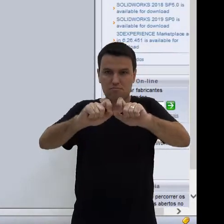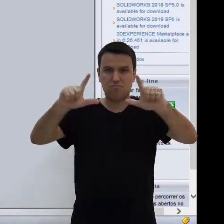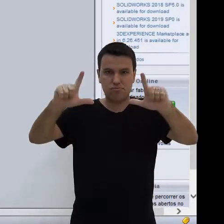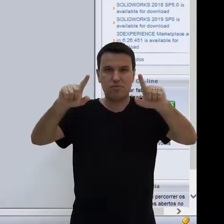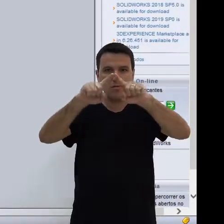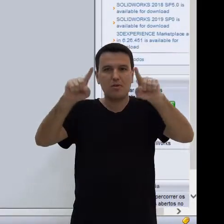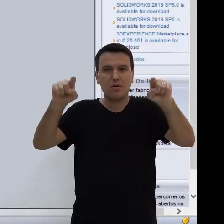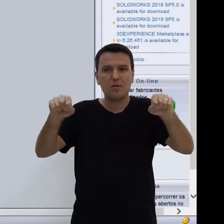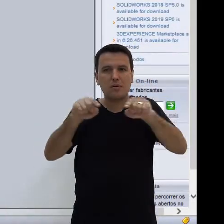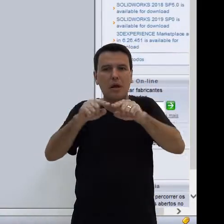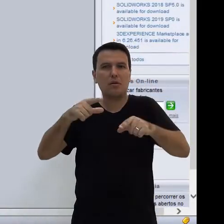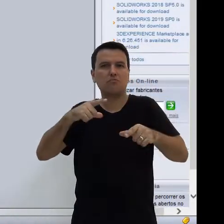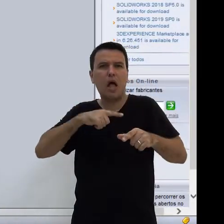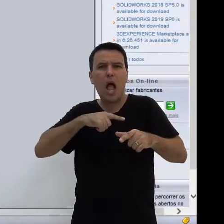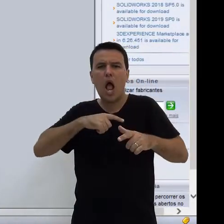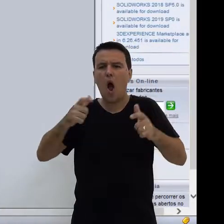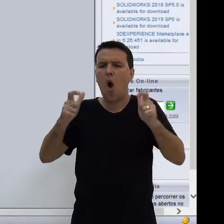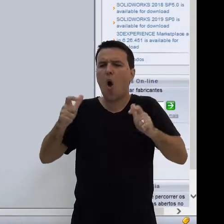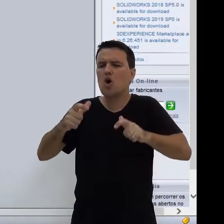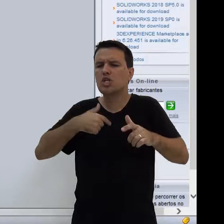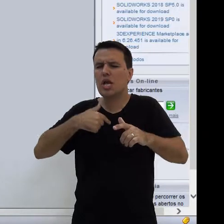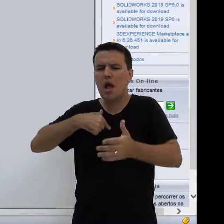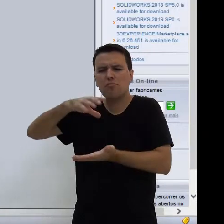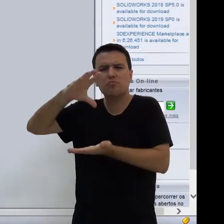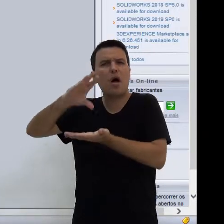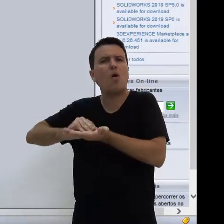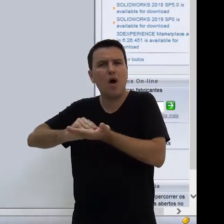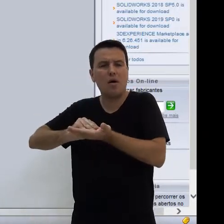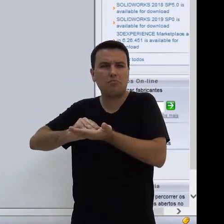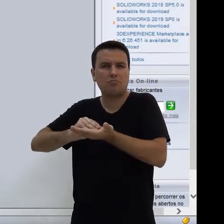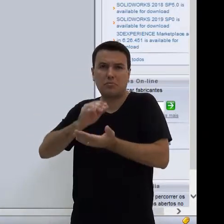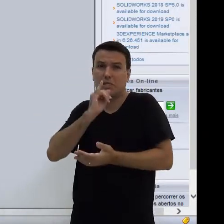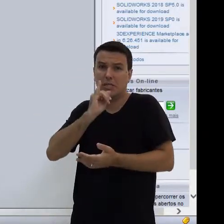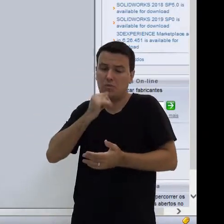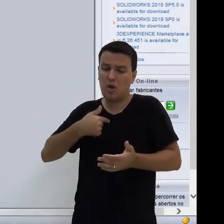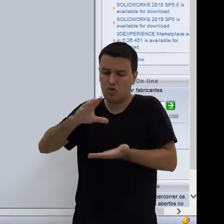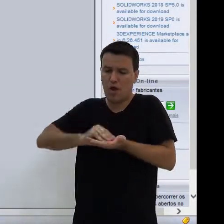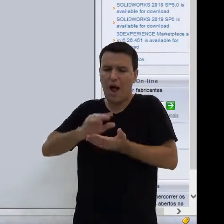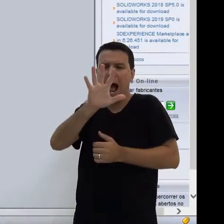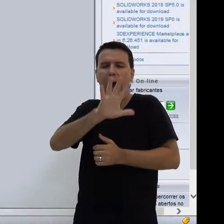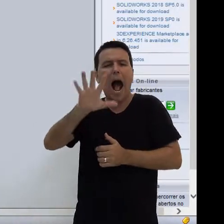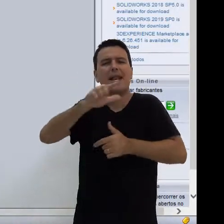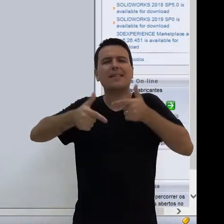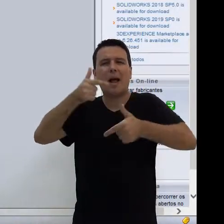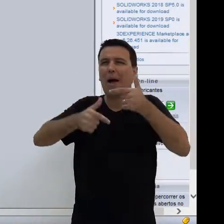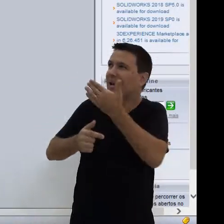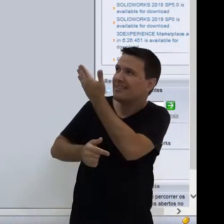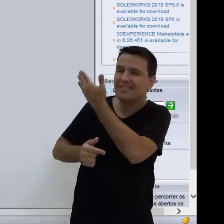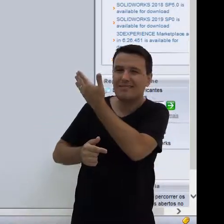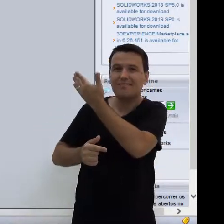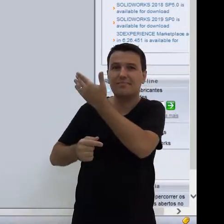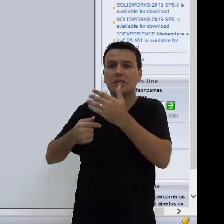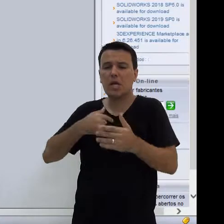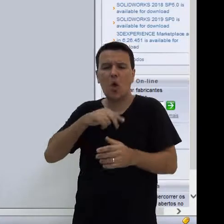maneira eu tenho domínio de que eu estou escolhendo aqui um local. Por exemplo, eu vou salvar aqui na minha área de trabalho e